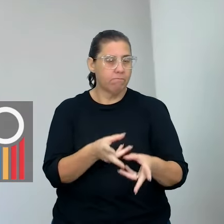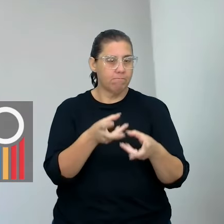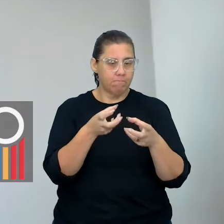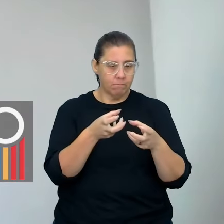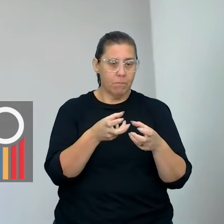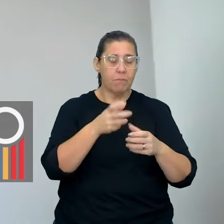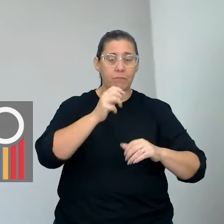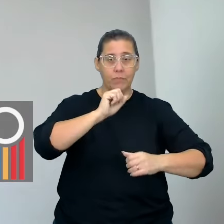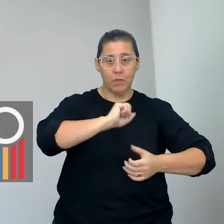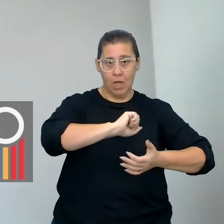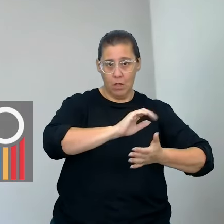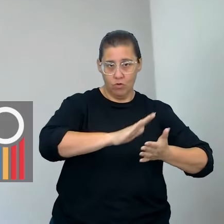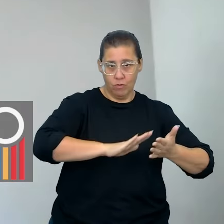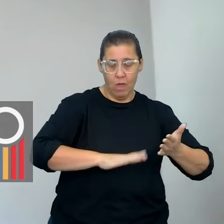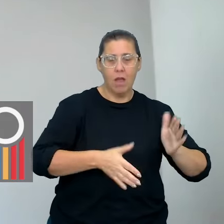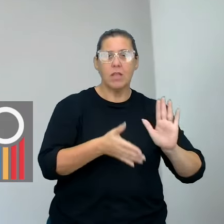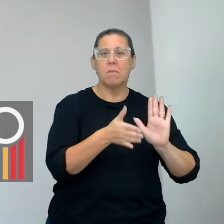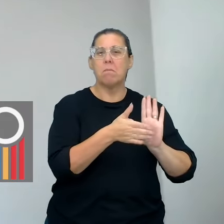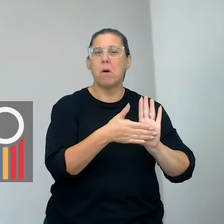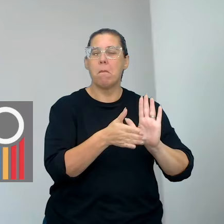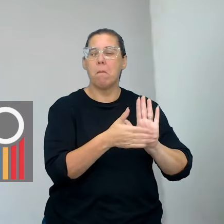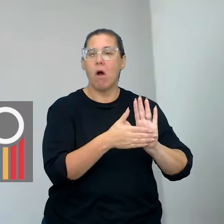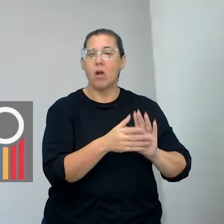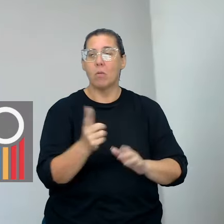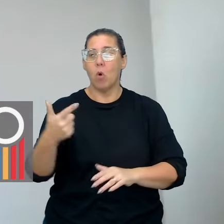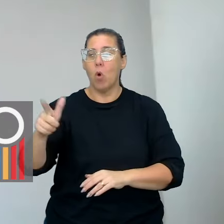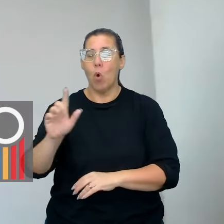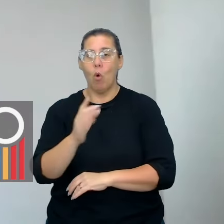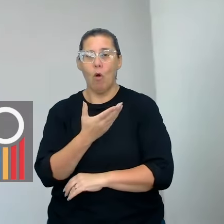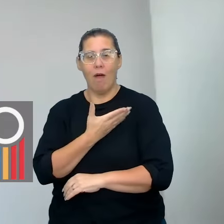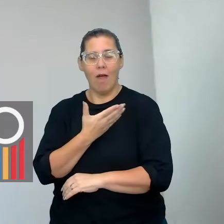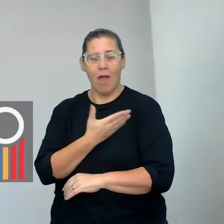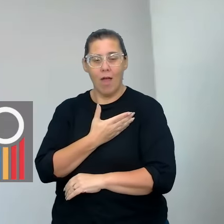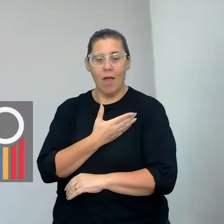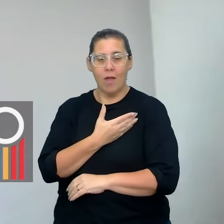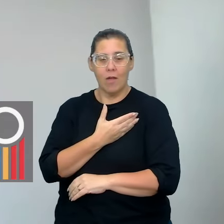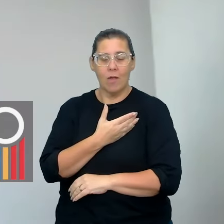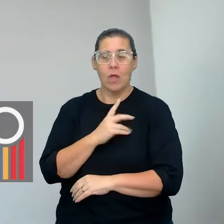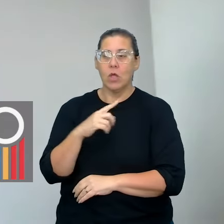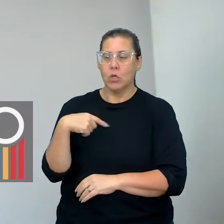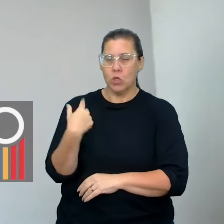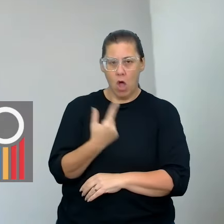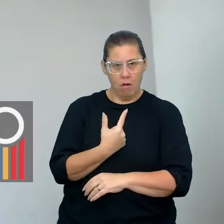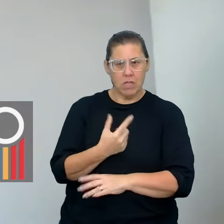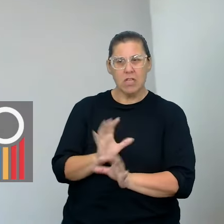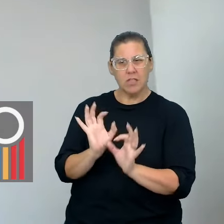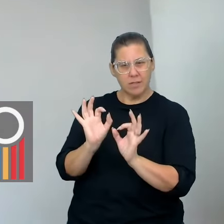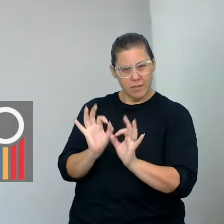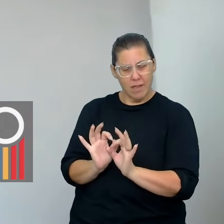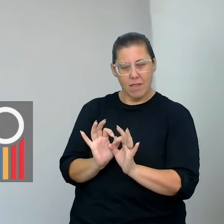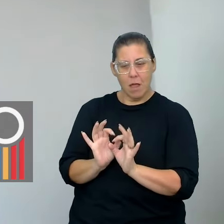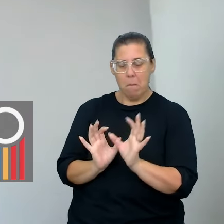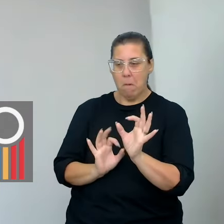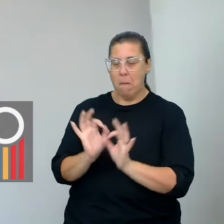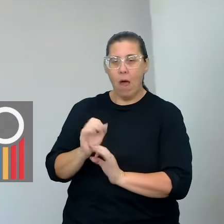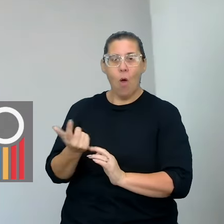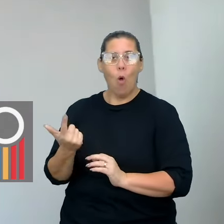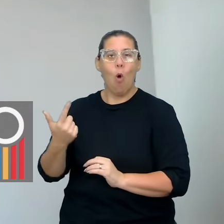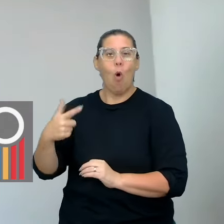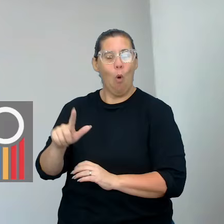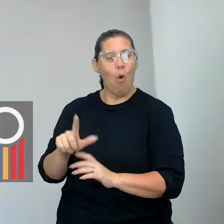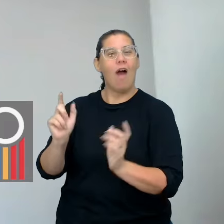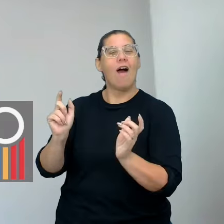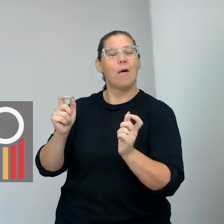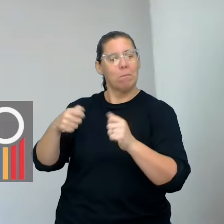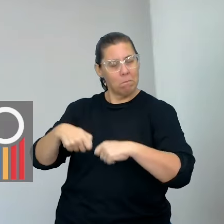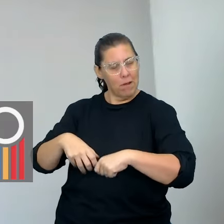as atividades que são propostas pelos colegas, nós com certeza vamos criar outras